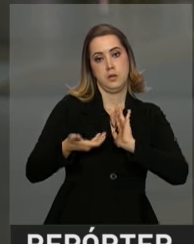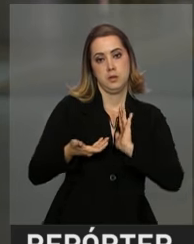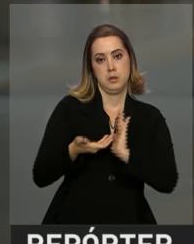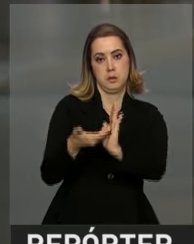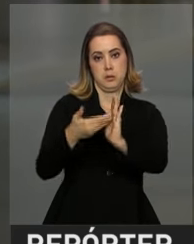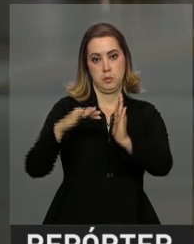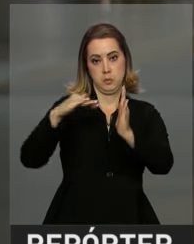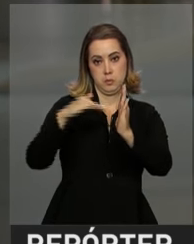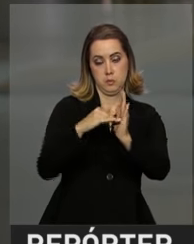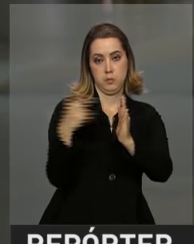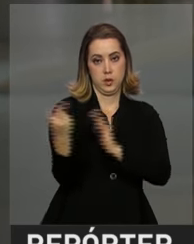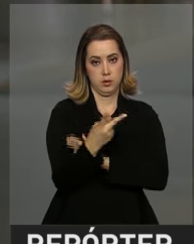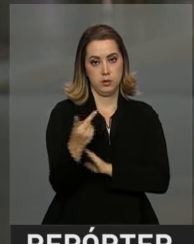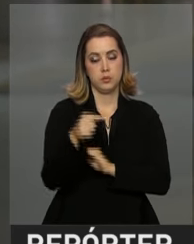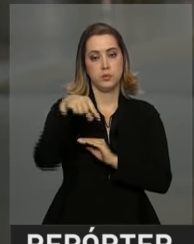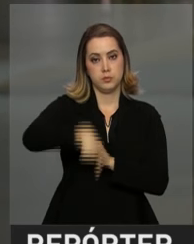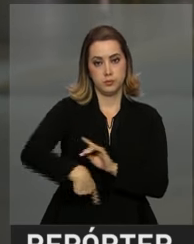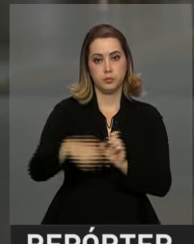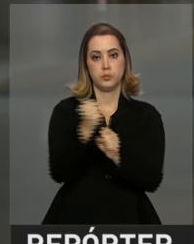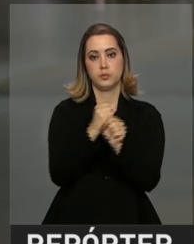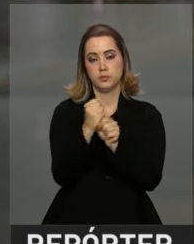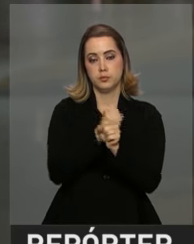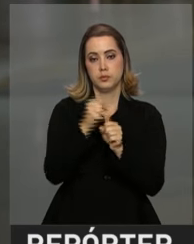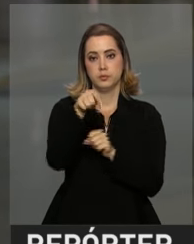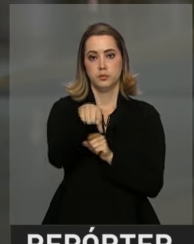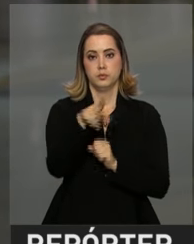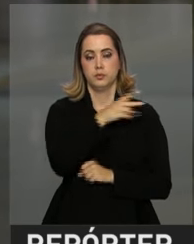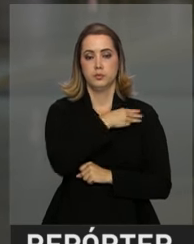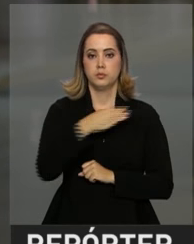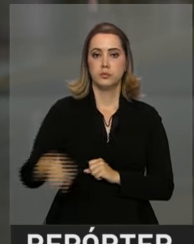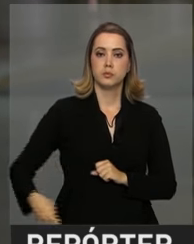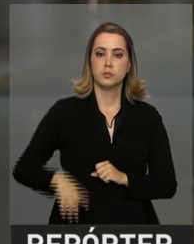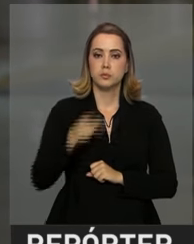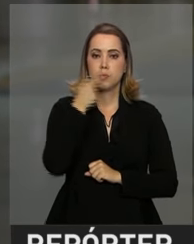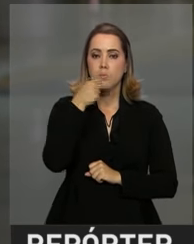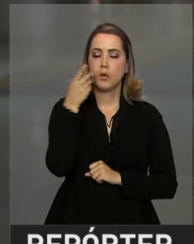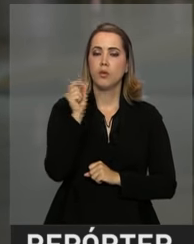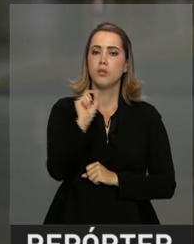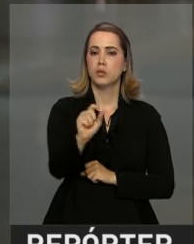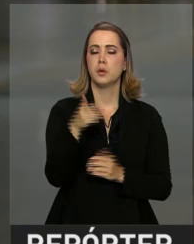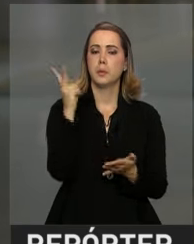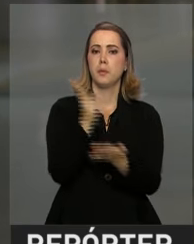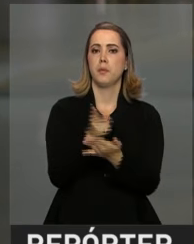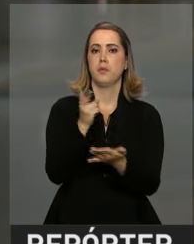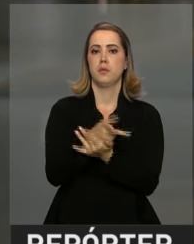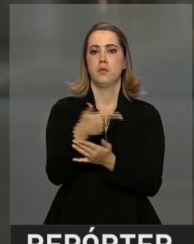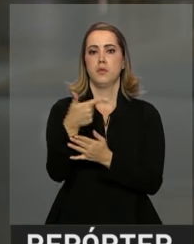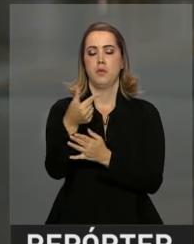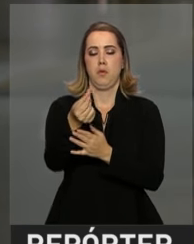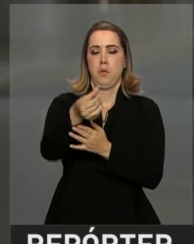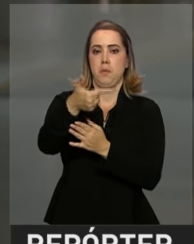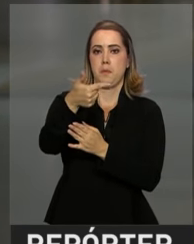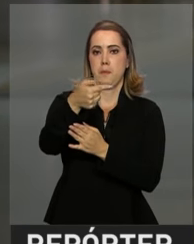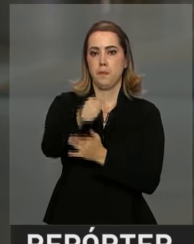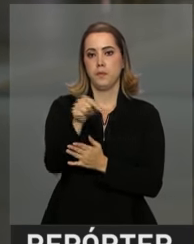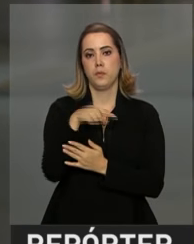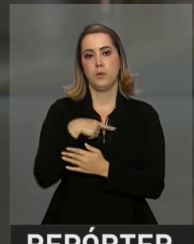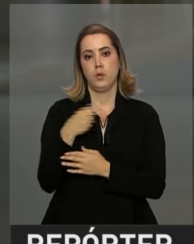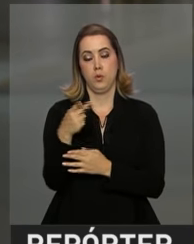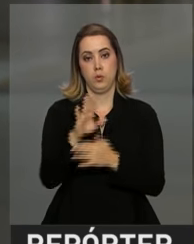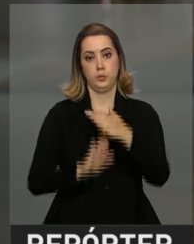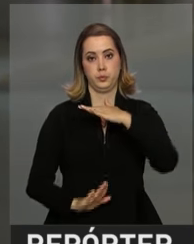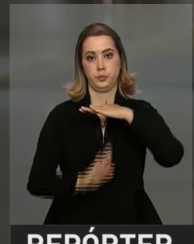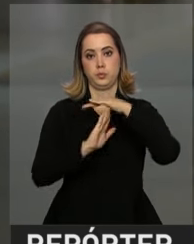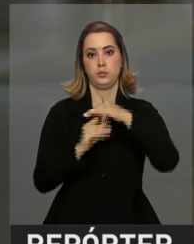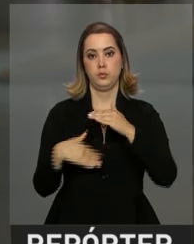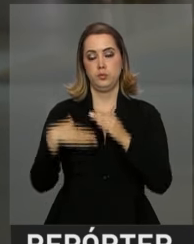Nacional. Ainda esse ano, Henrique Meeles afirmou que mesmo que em 2017 seja adotado o limite dos gastos públicos,